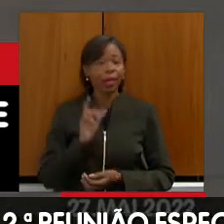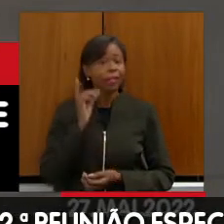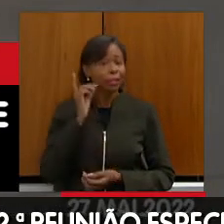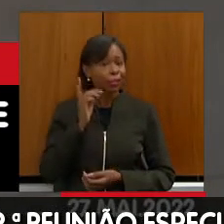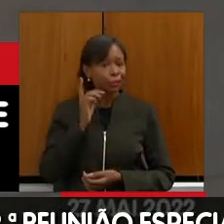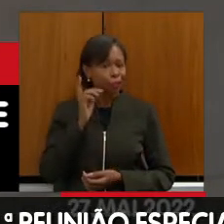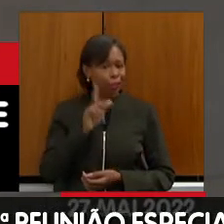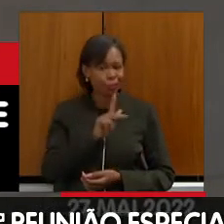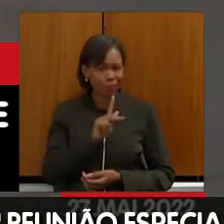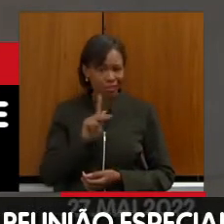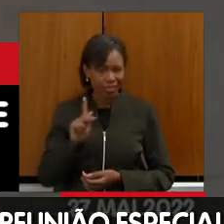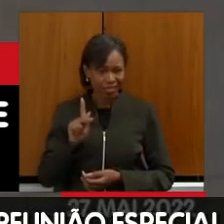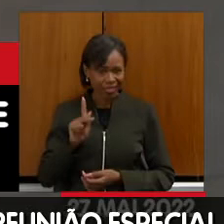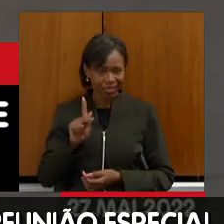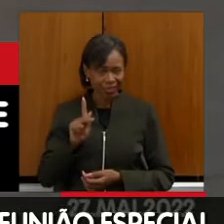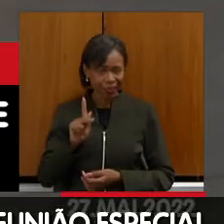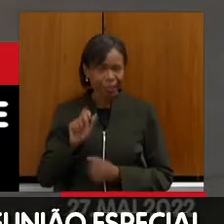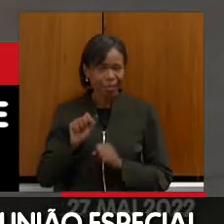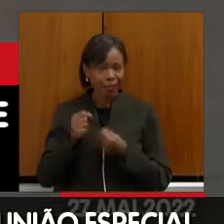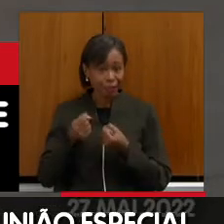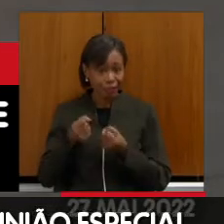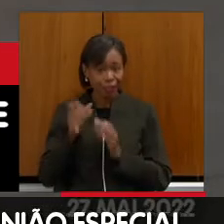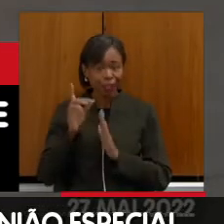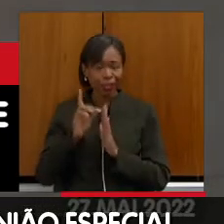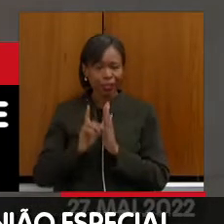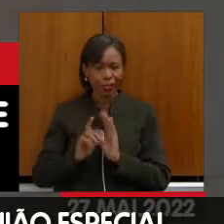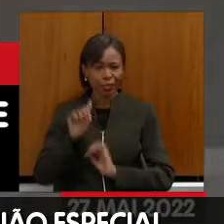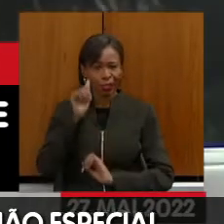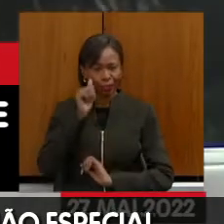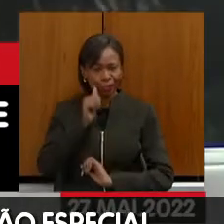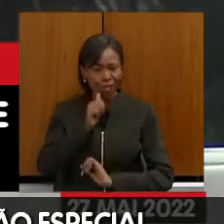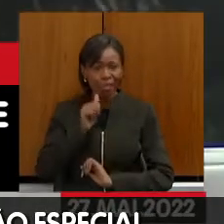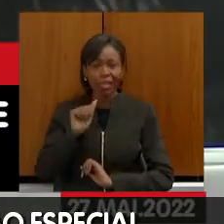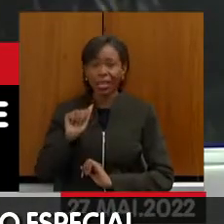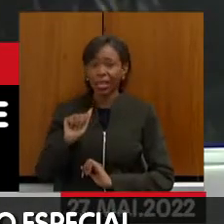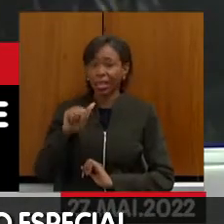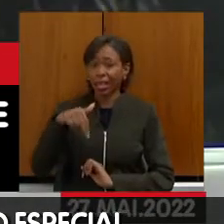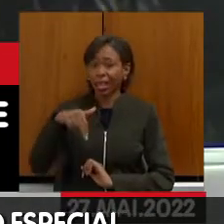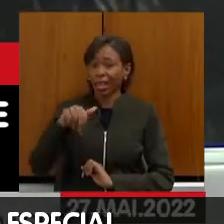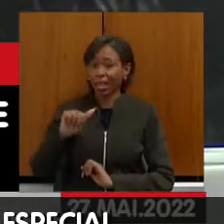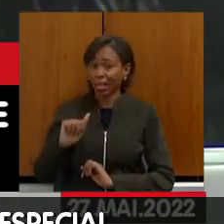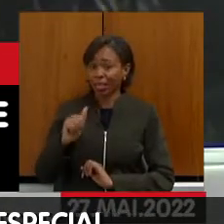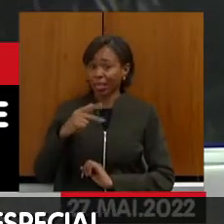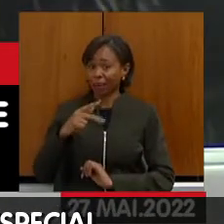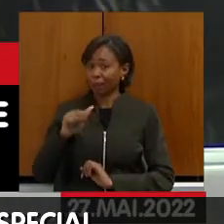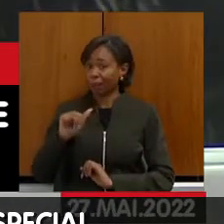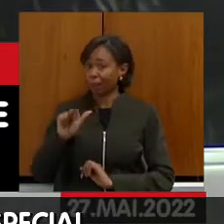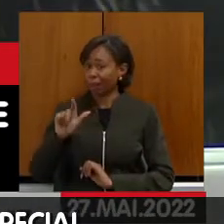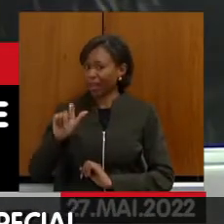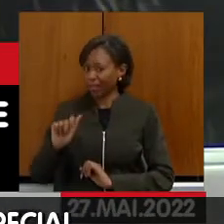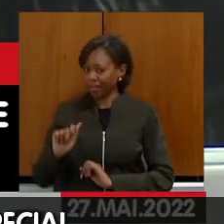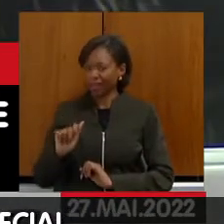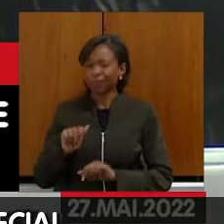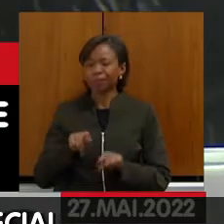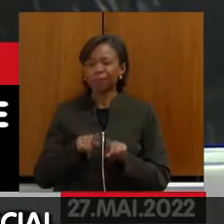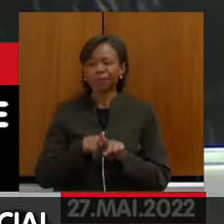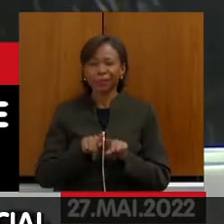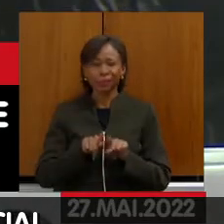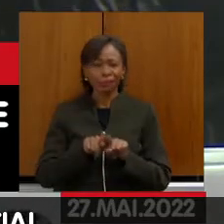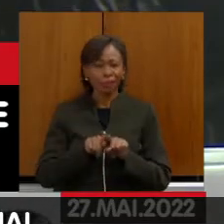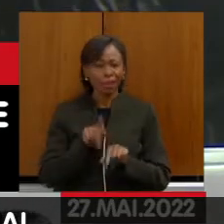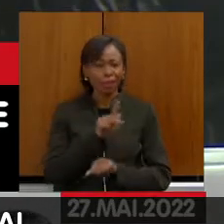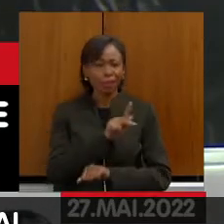defesa dos direitos das mulheres Ana Paula Siqueira a Presidenta da comissão de Educação Ciência e Tecnologia